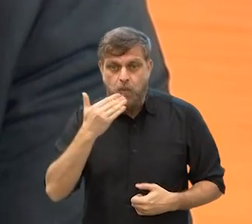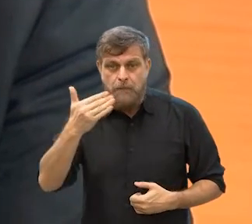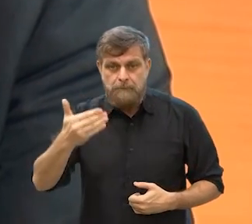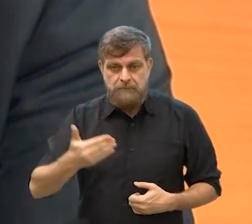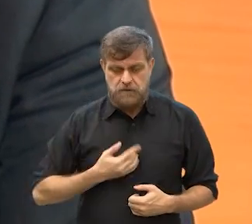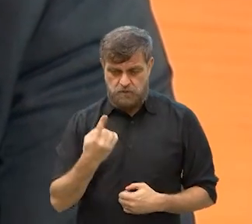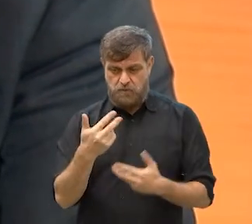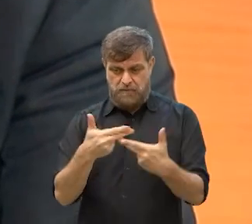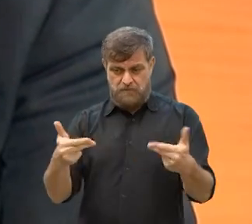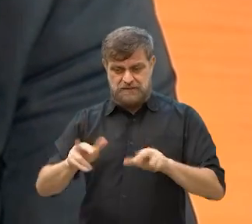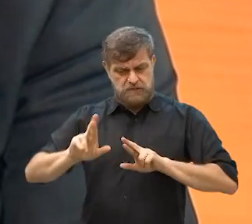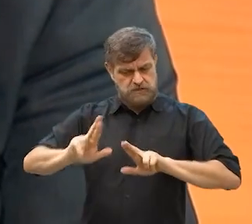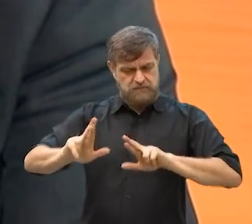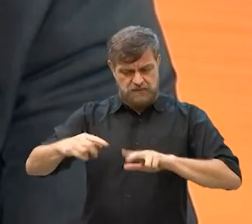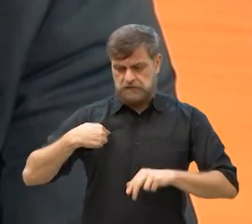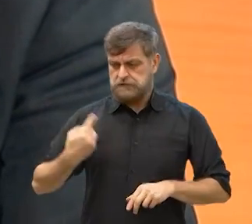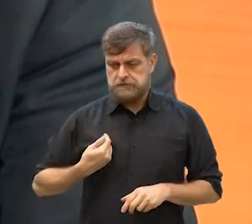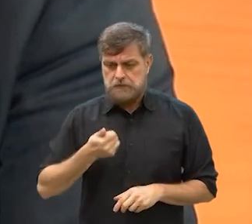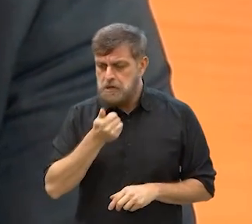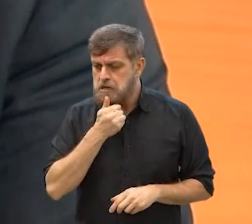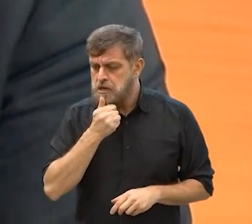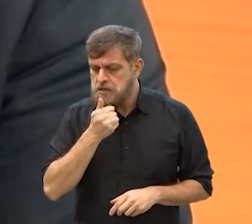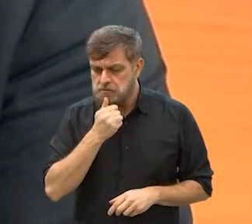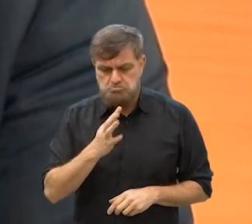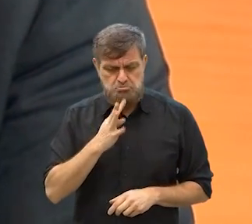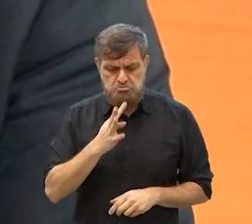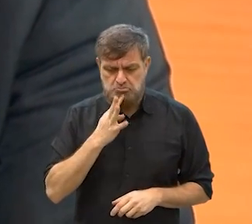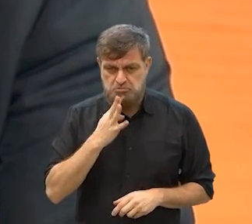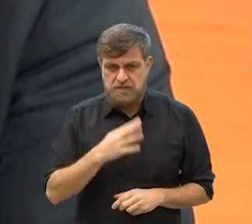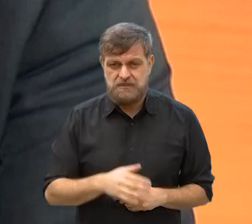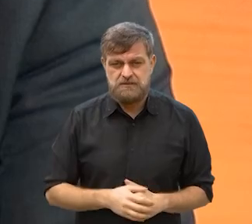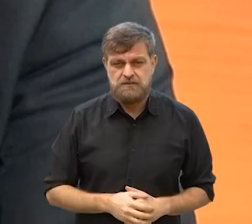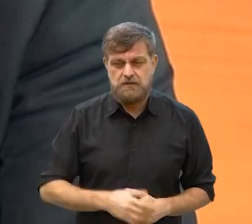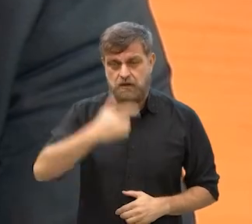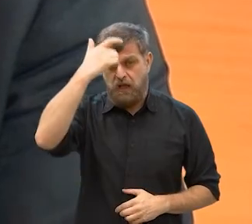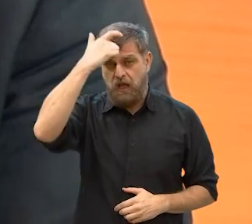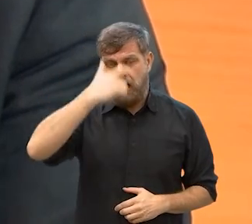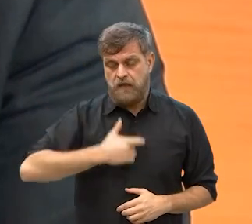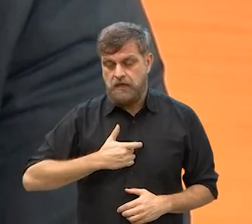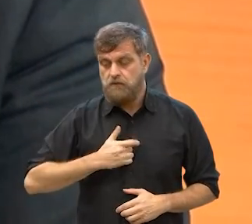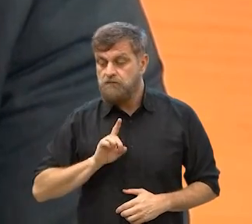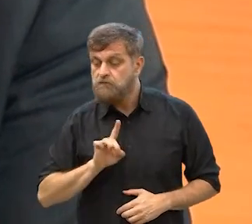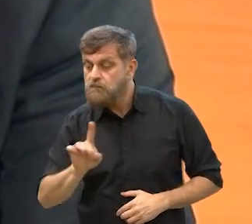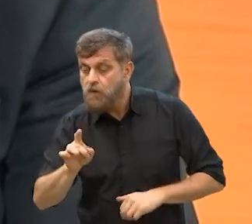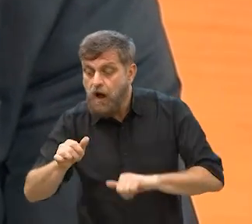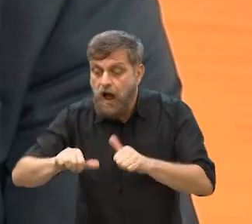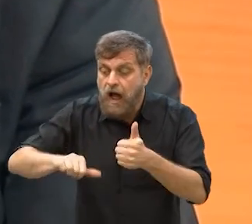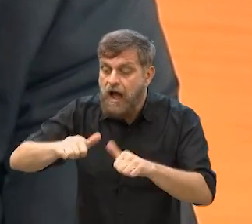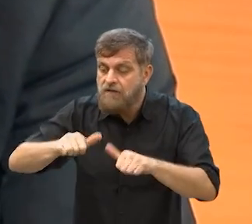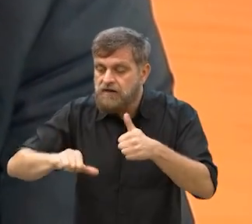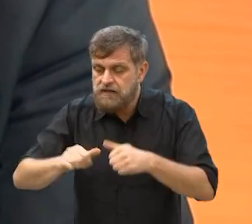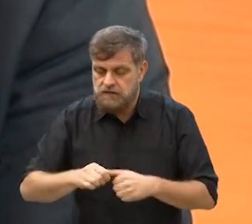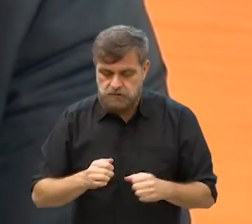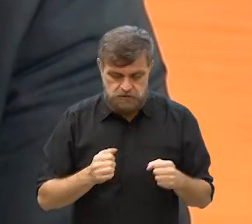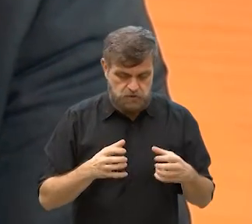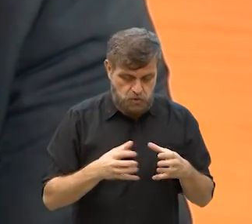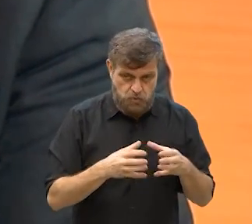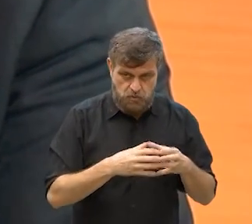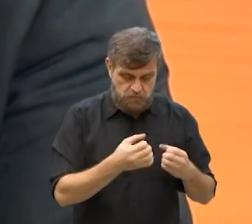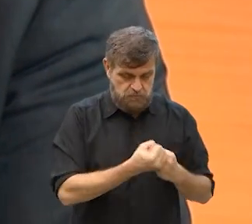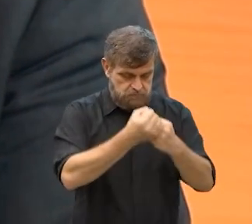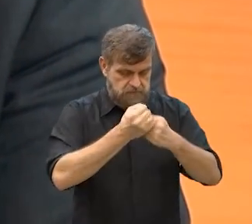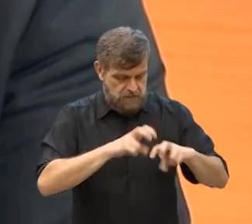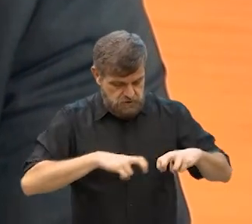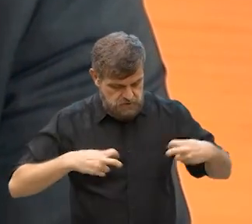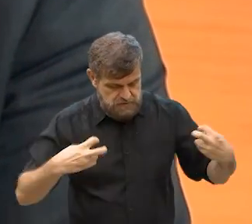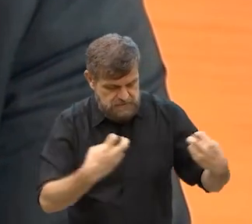algo que nós ainda não lidamos com ele, aí a gente avalia no gabinete qual